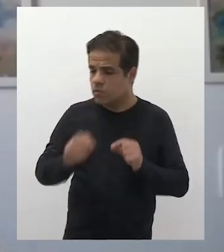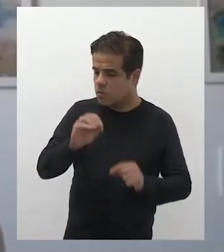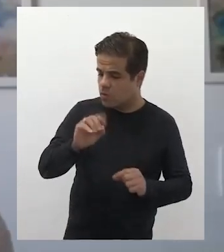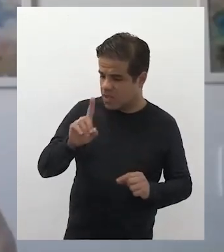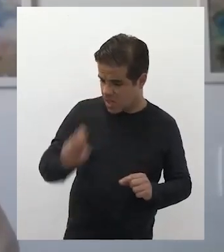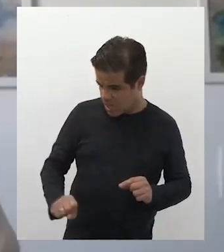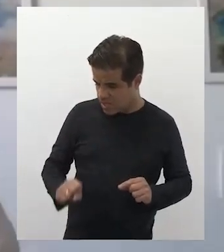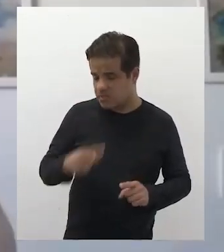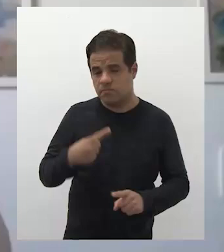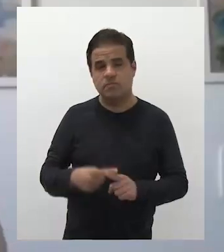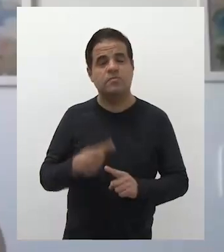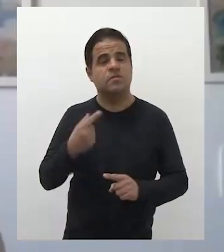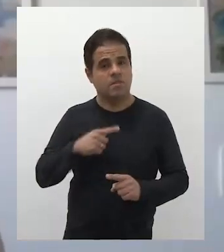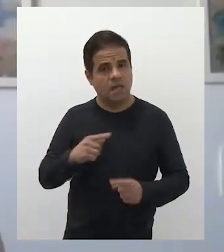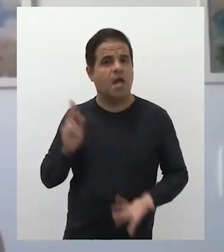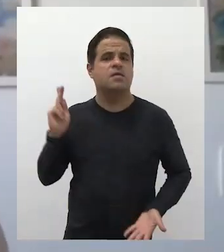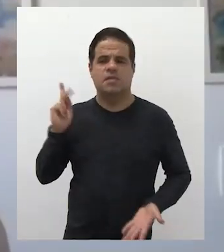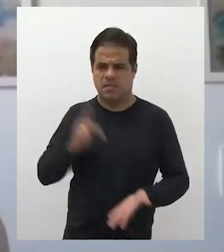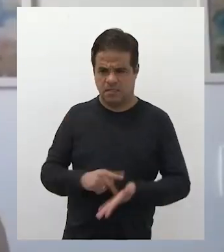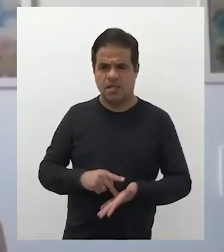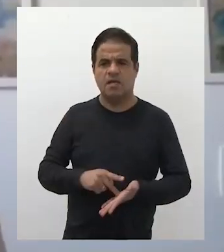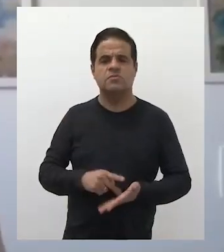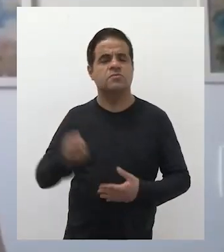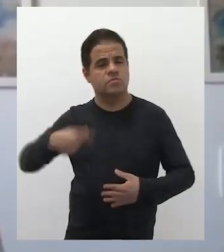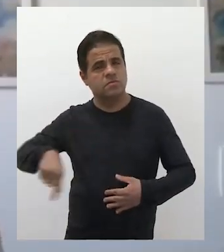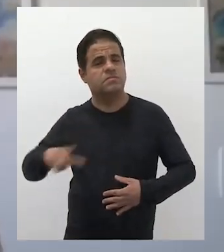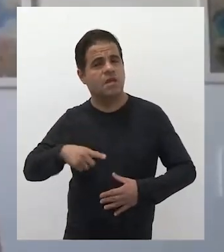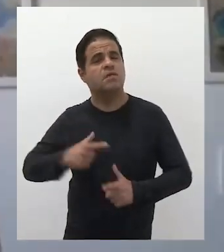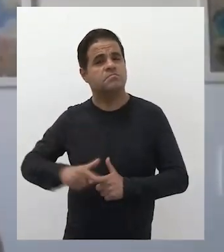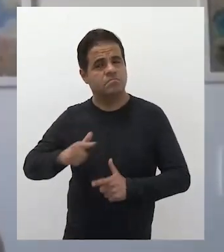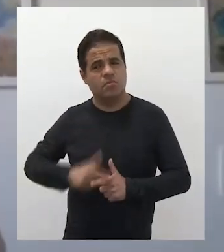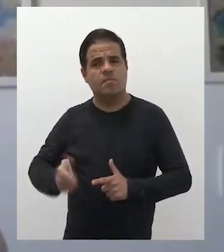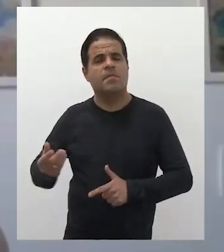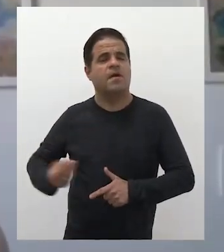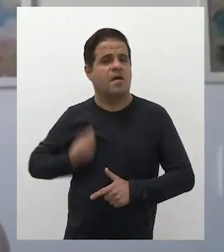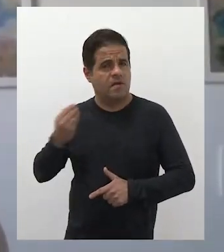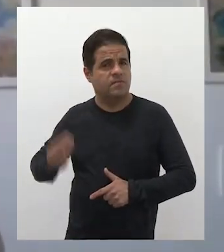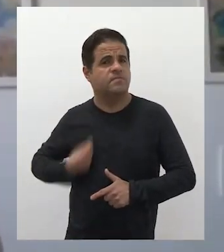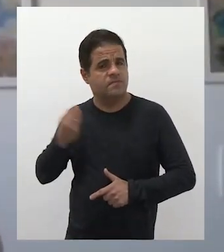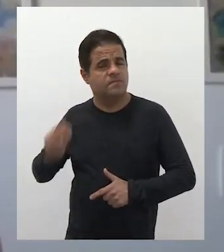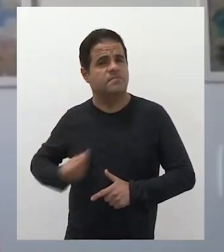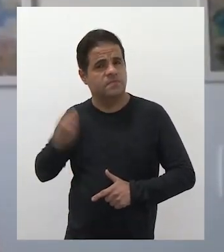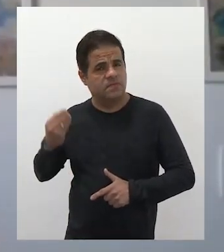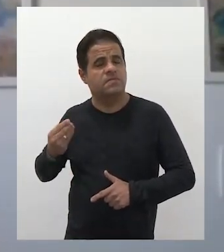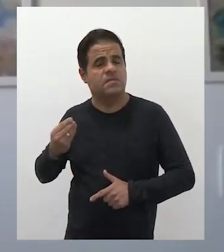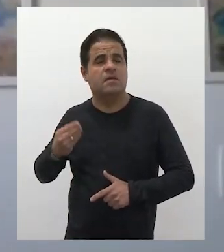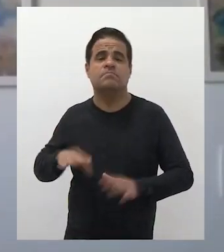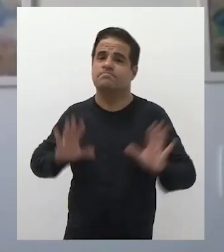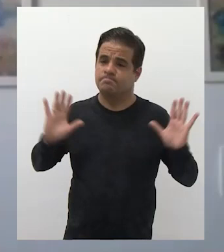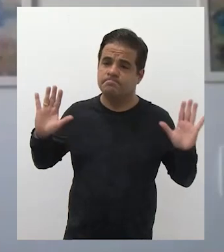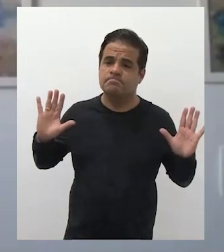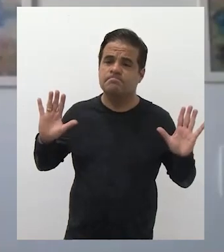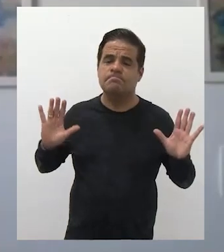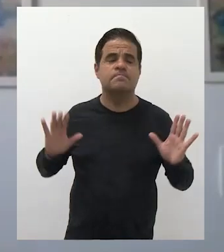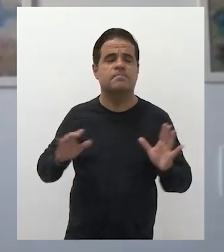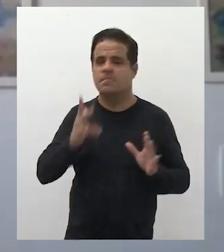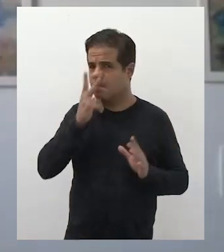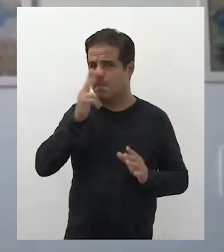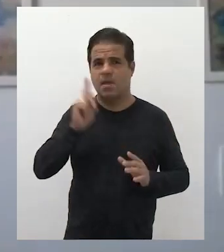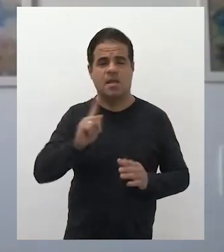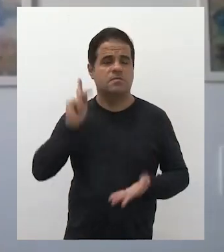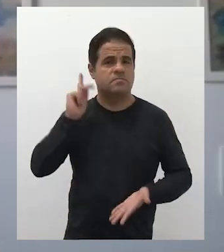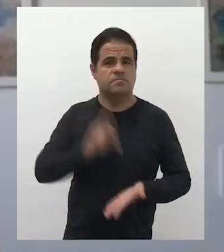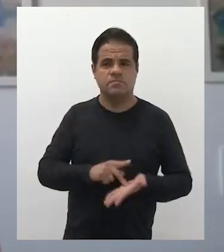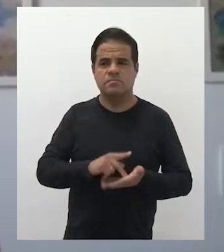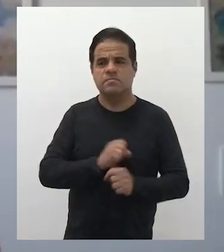ODS, porque a gente tem essa realidade, a gente tem esses problemas na vida real, tá? Então, honestamente, não me parece